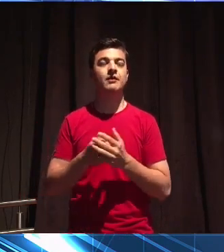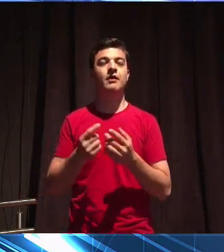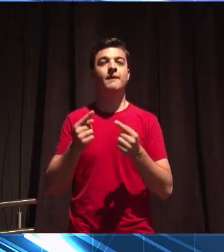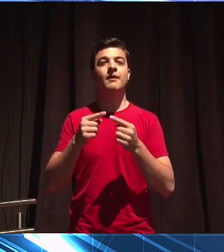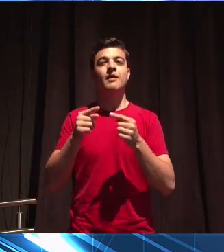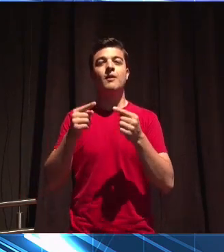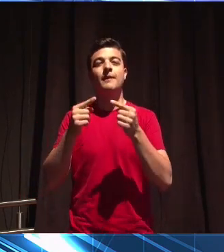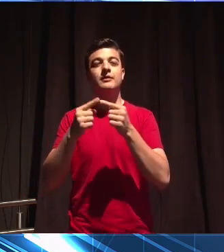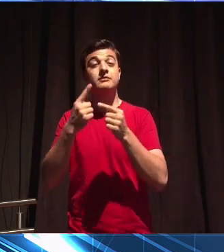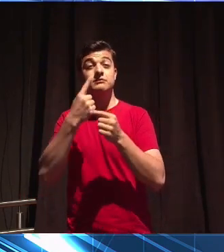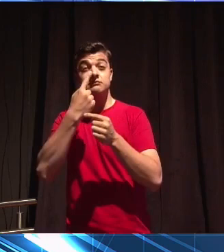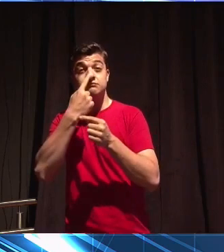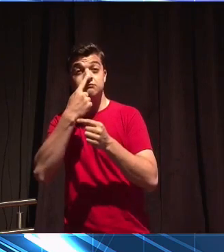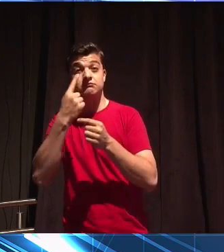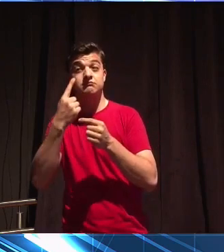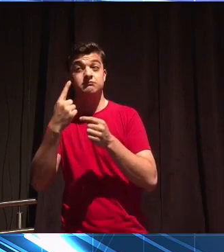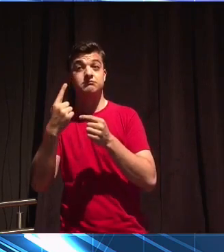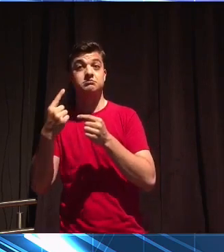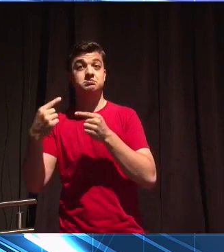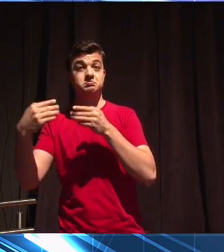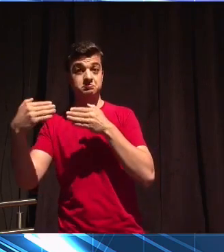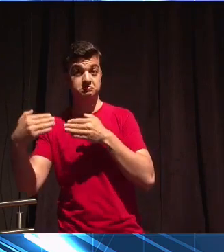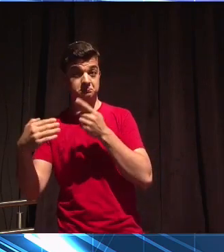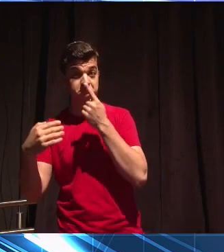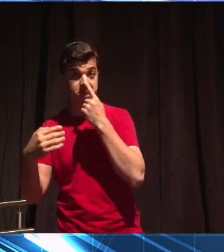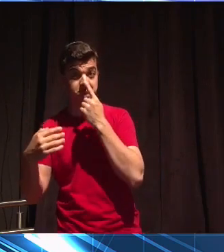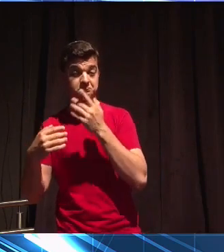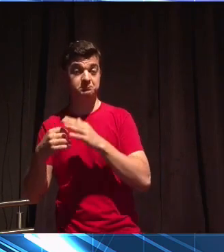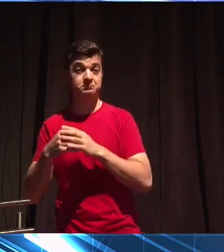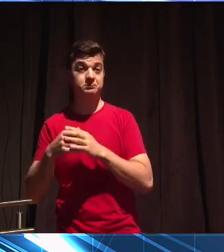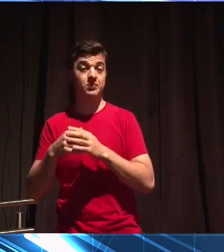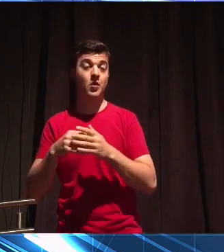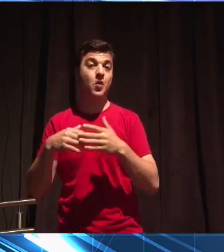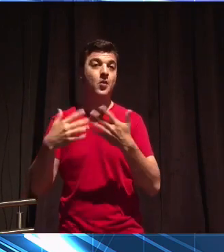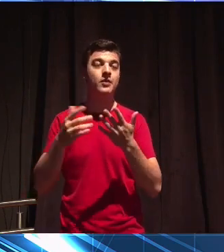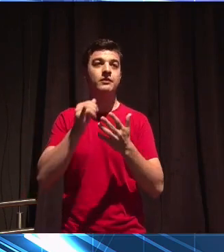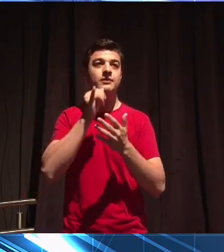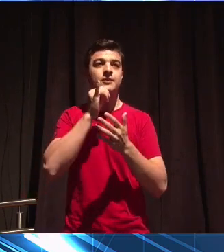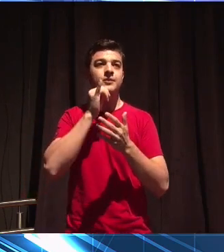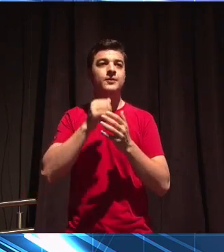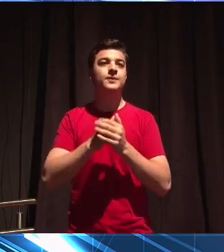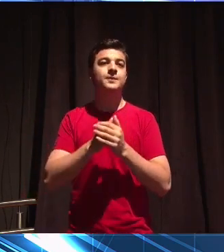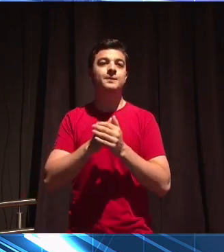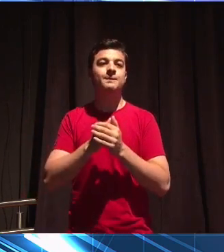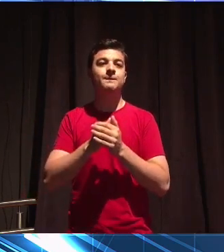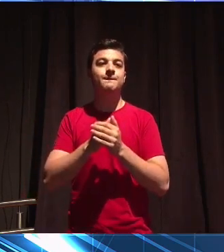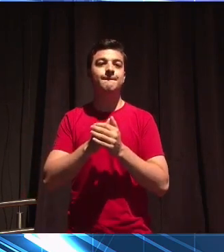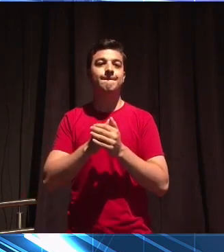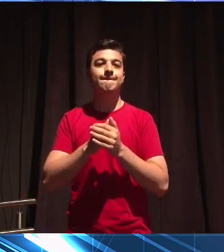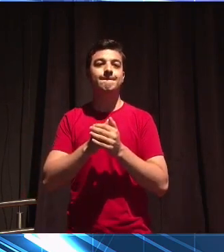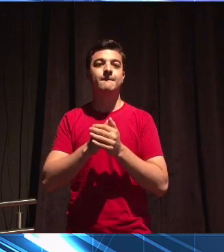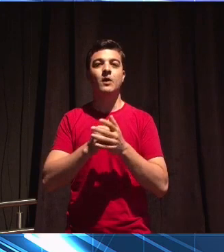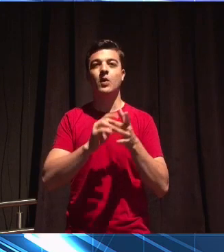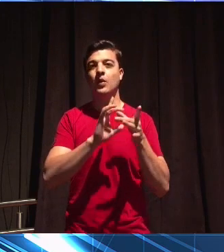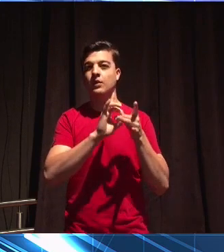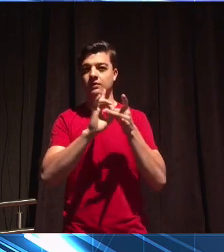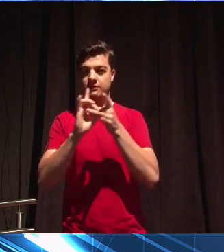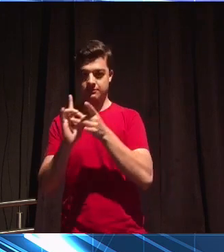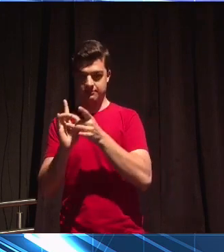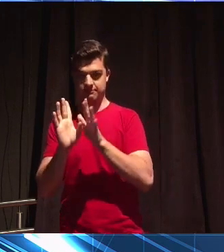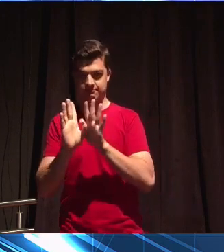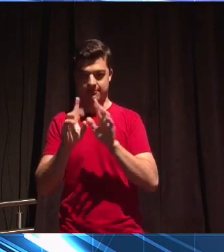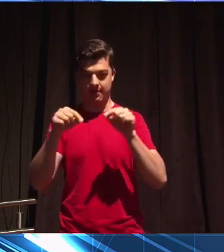ou então a privacidade, por exemplo, se tu pega um contexto, por exemplo, que a gente tem aqui no Brasil, é um contexto diferente que às vezes tu pode